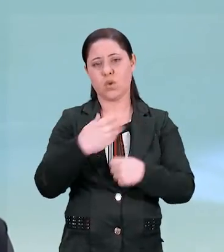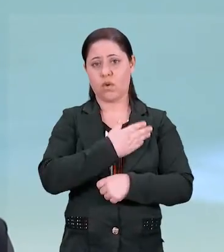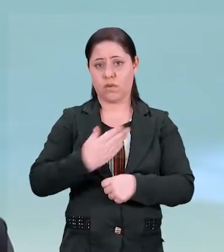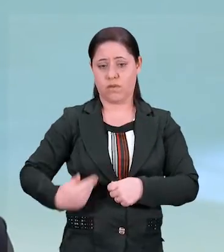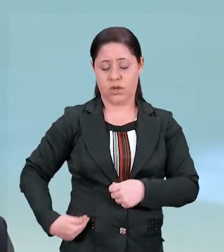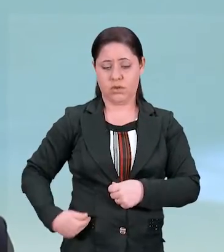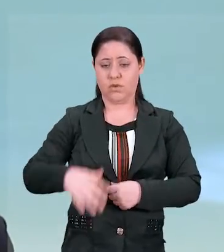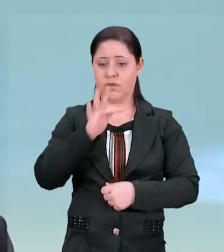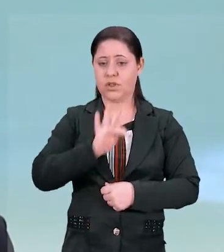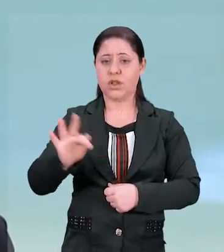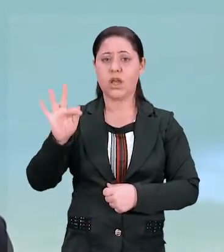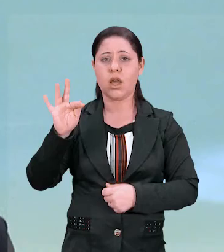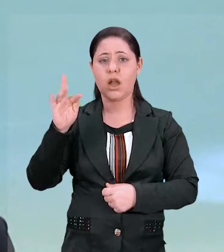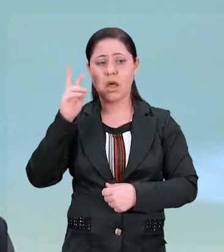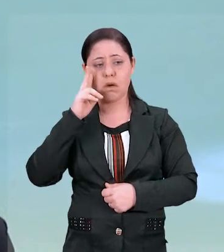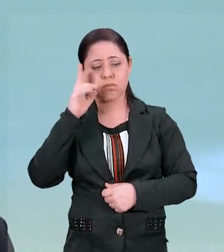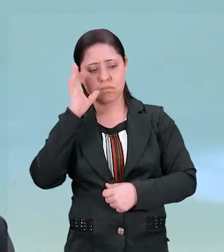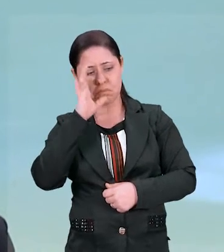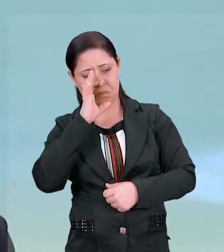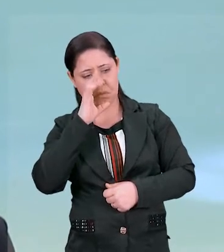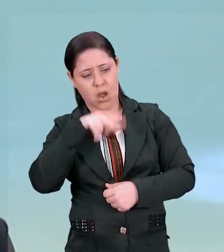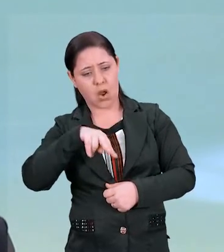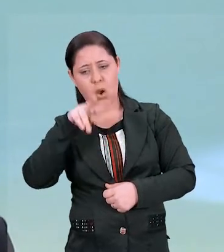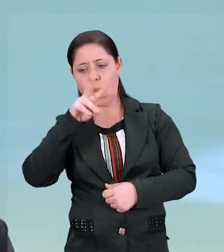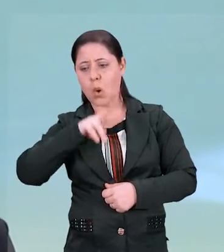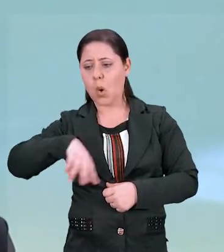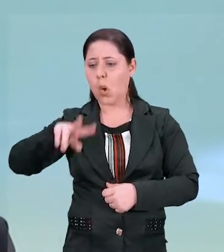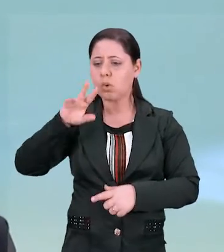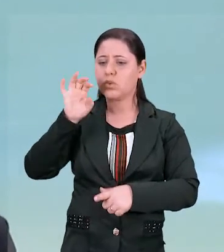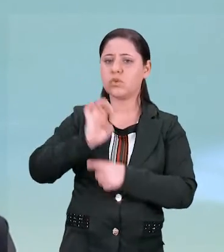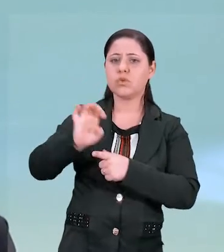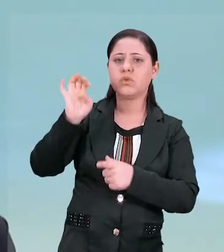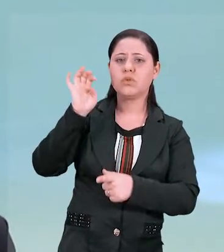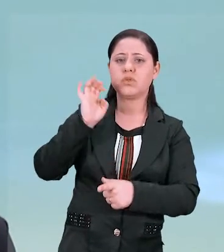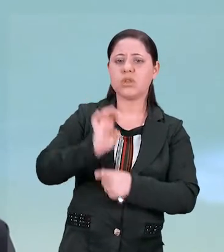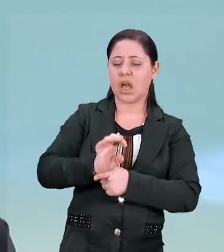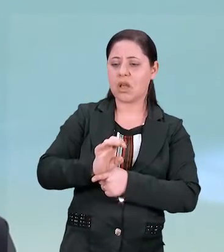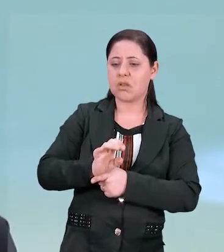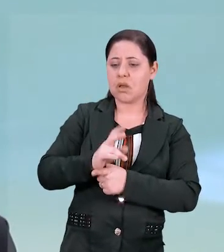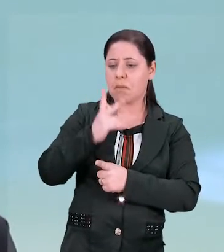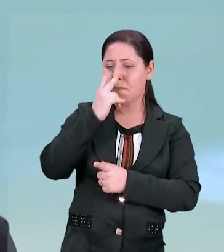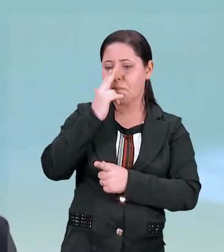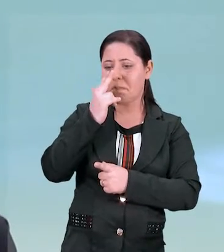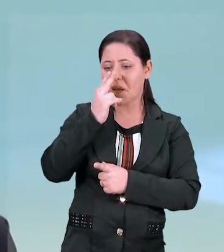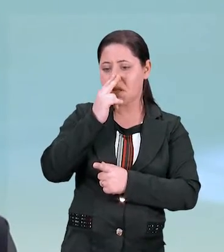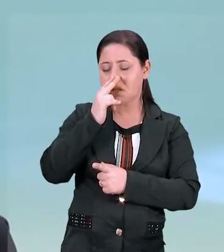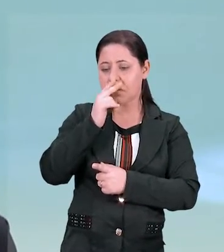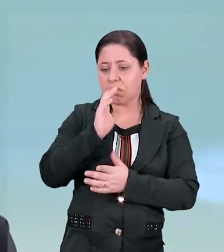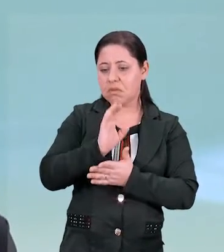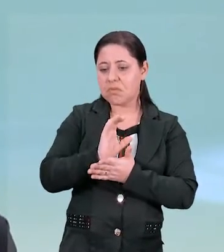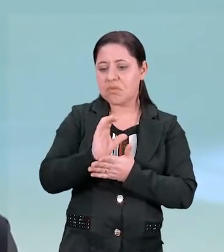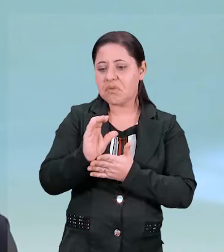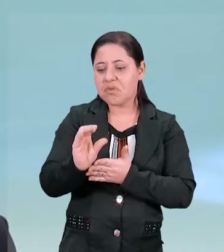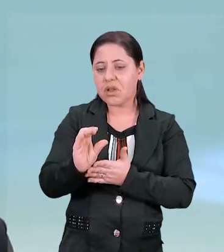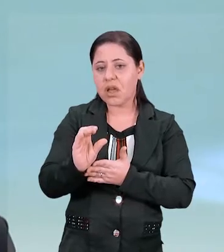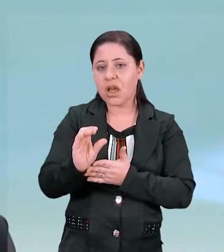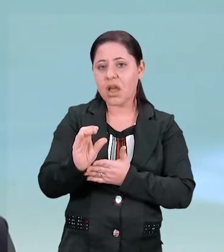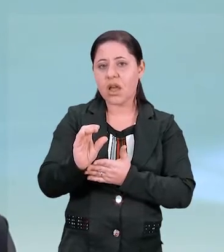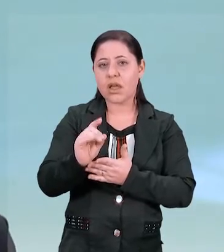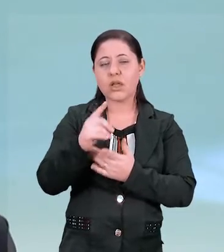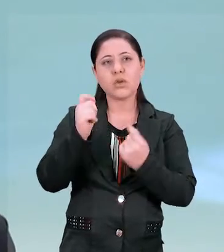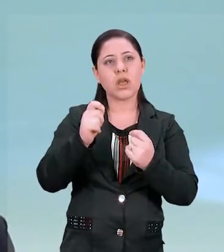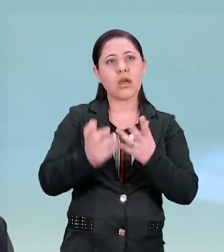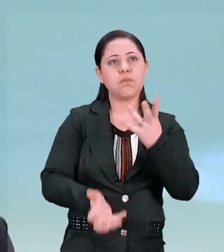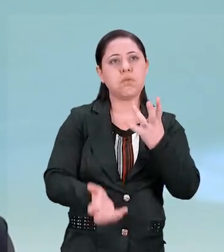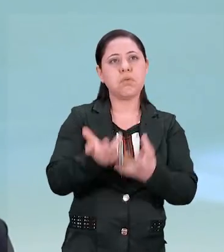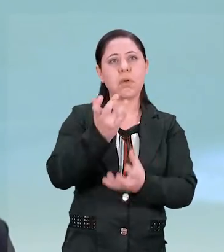a federação, olha os outros estados e vai apagar incêndio, como ocorre na região amazônica. E Mato Grosso